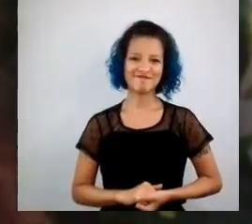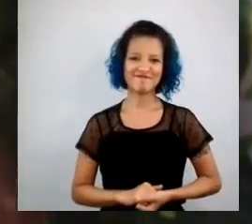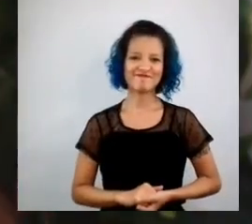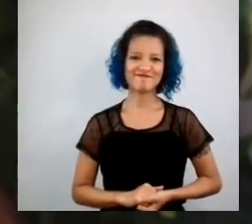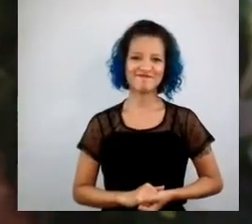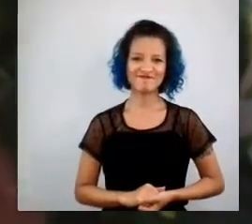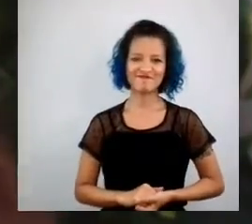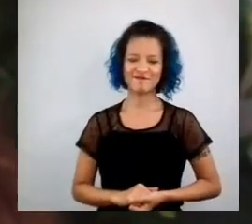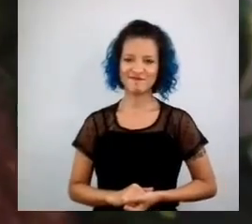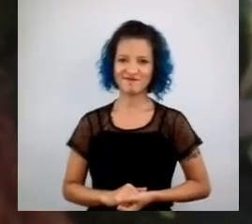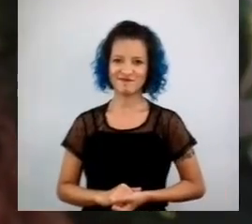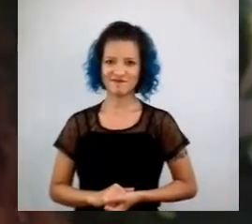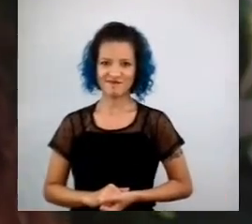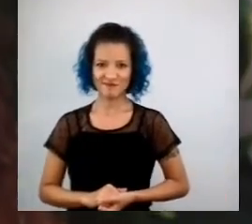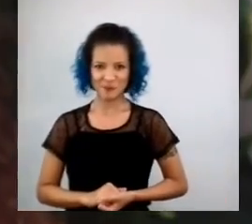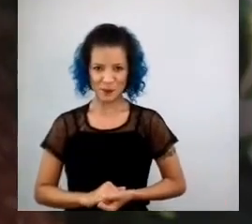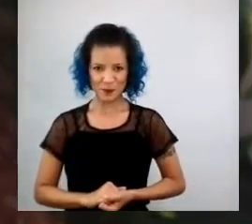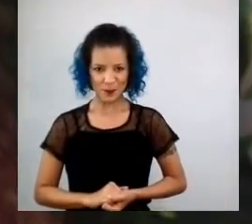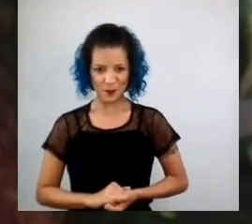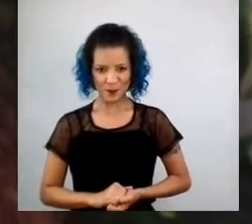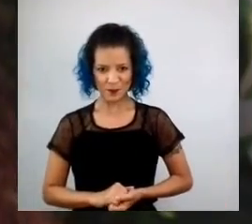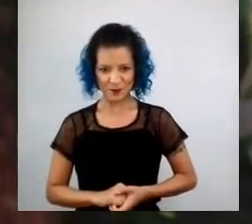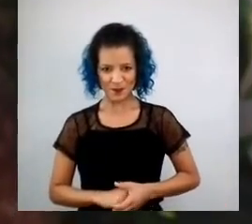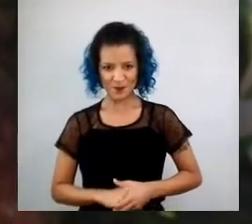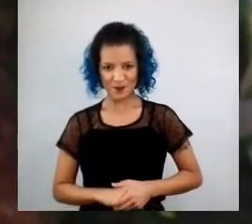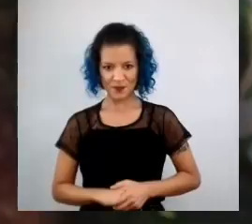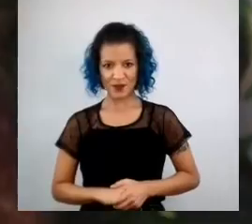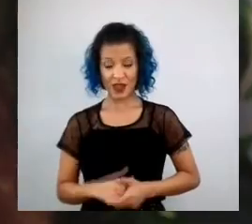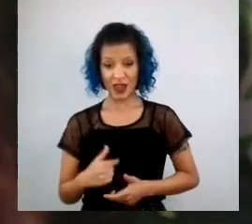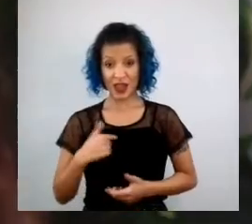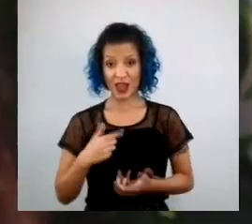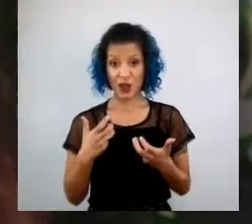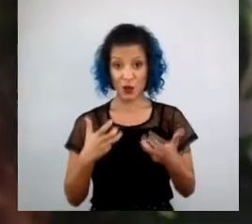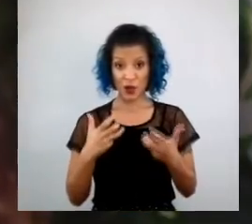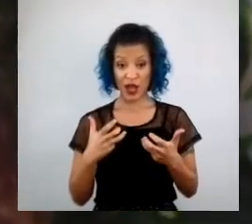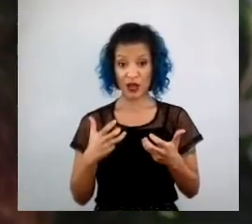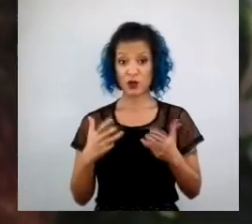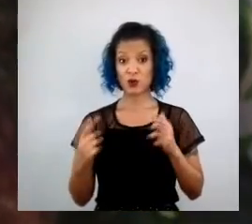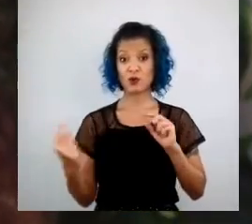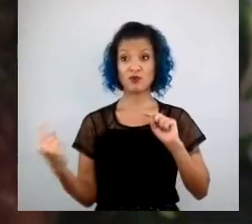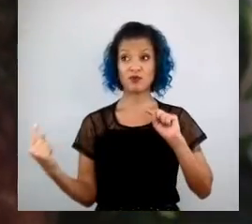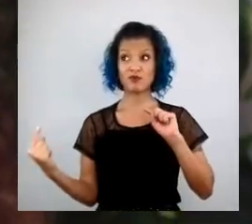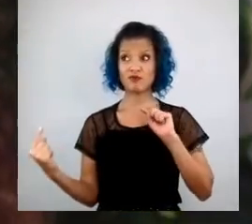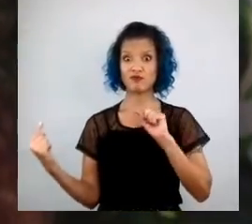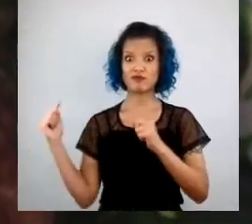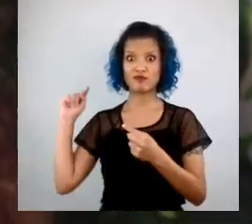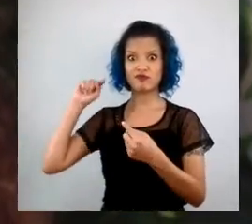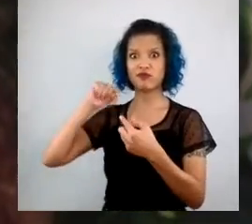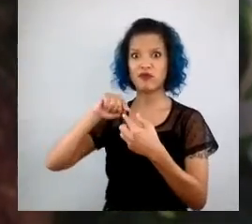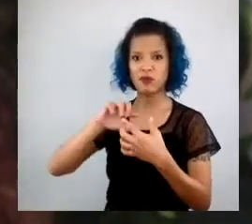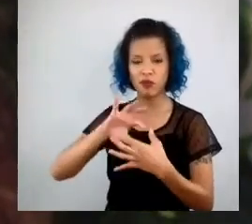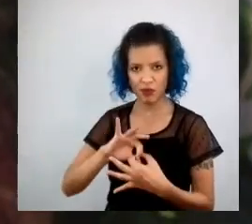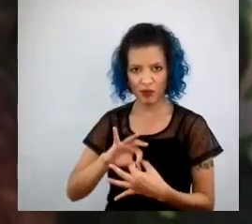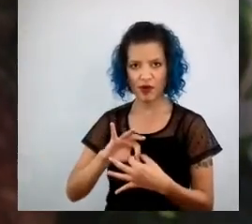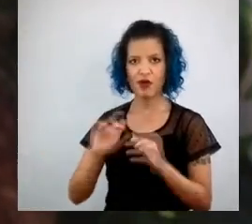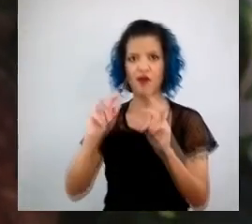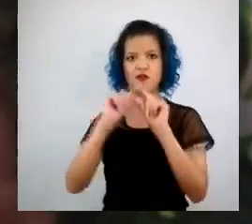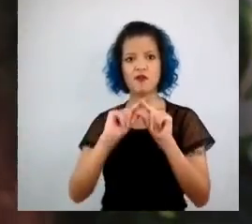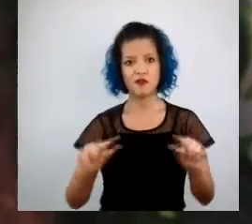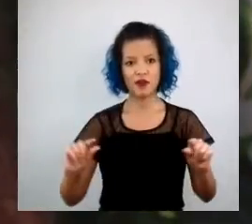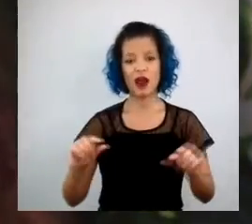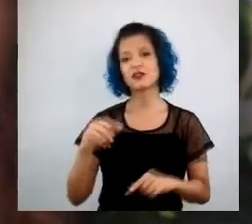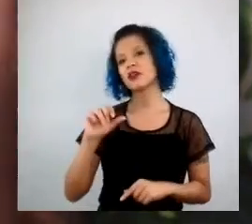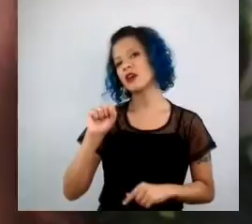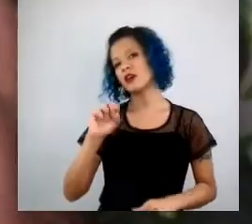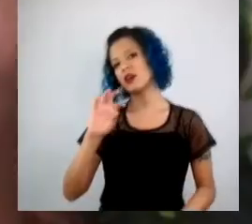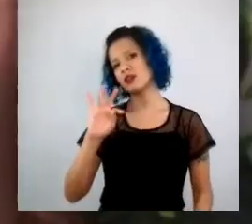Quero fazer uma ligação, uma conexão com uma frase do Steve Jobs, sobre